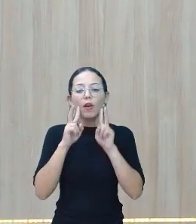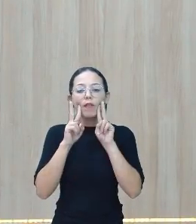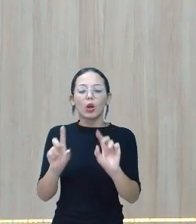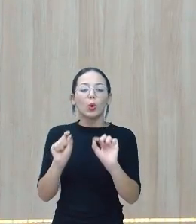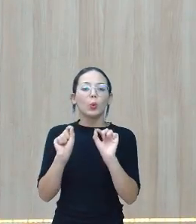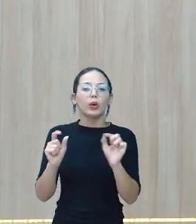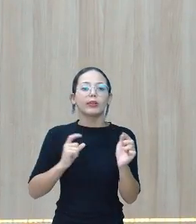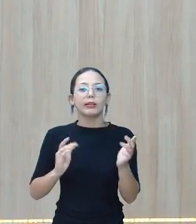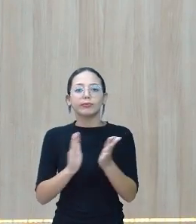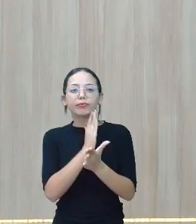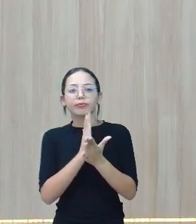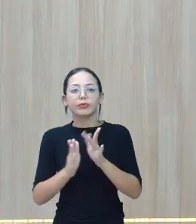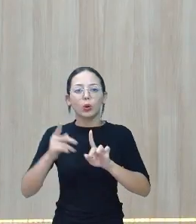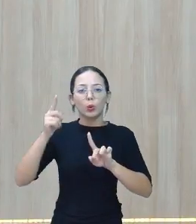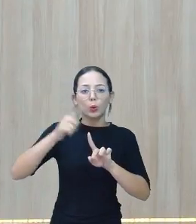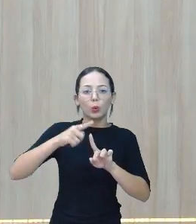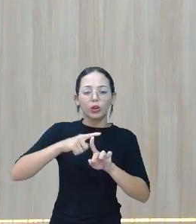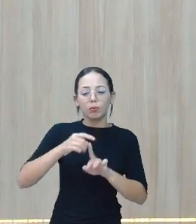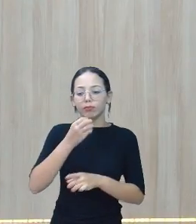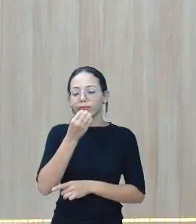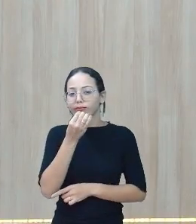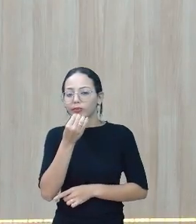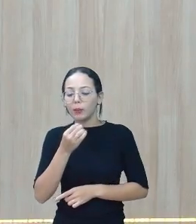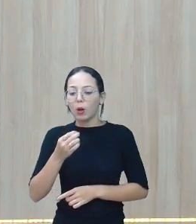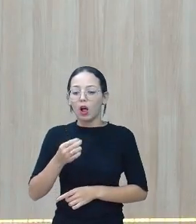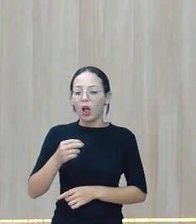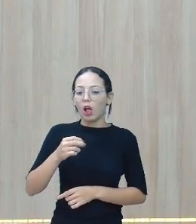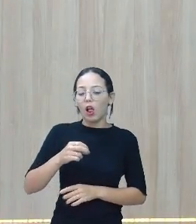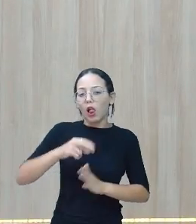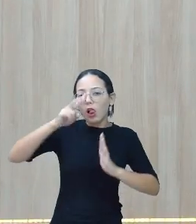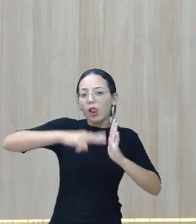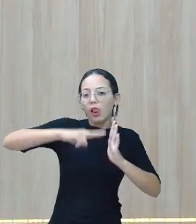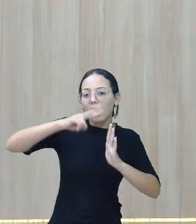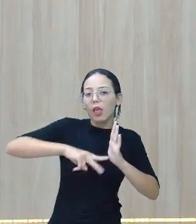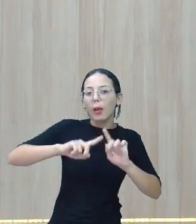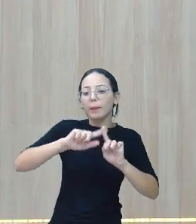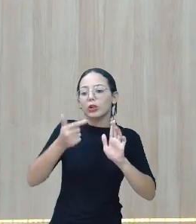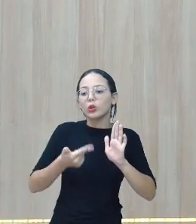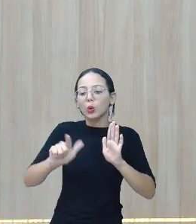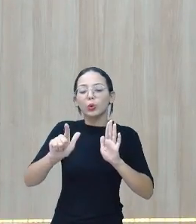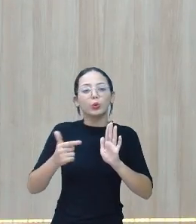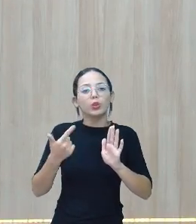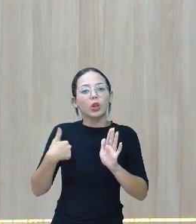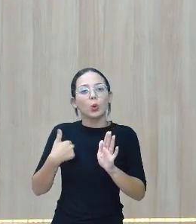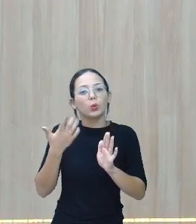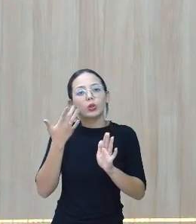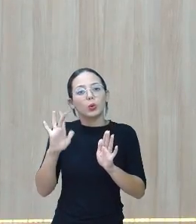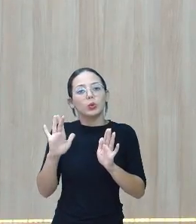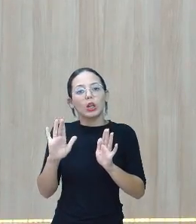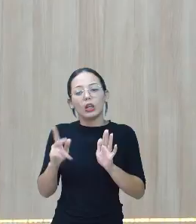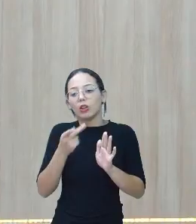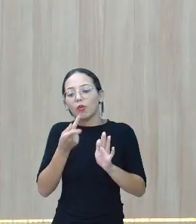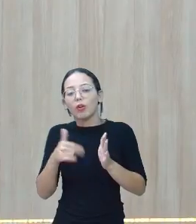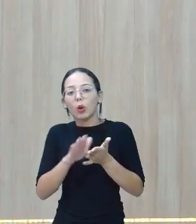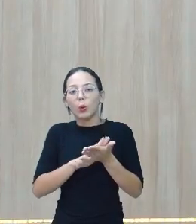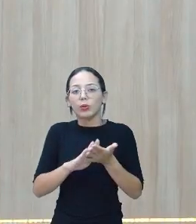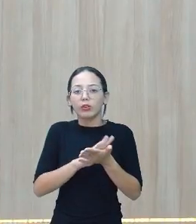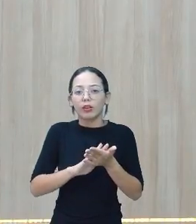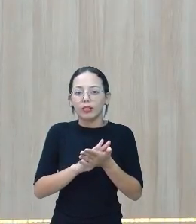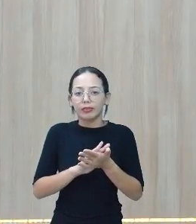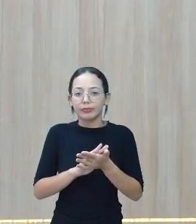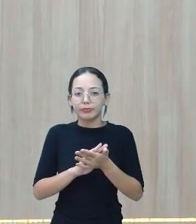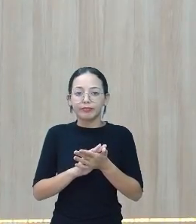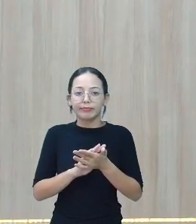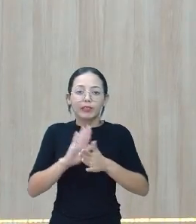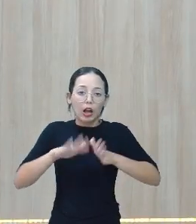são alguns tipos que servem para a gente ler até outros que não foram citados aqui e às vezes não são nem